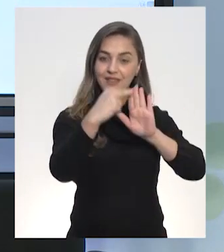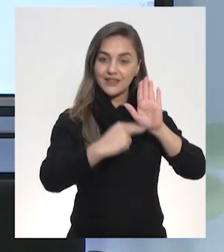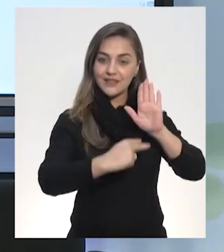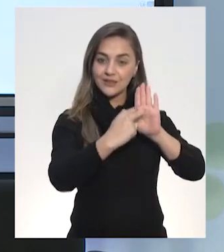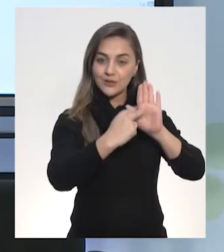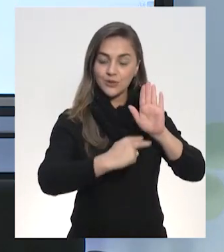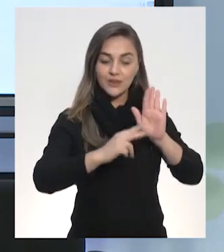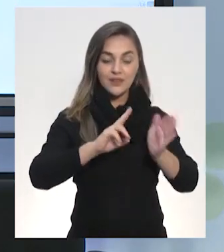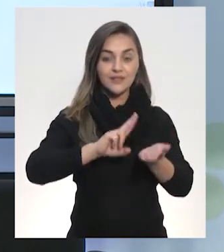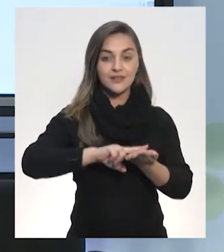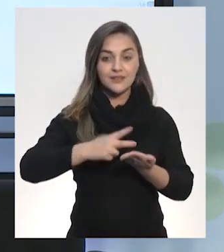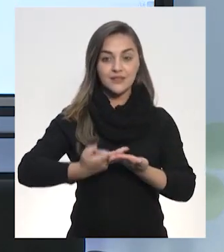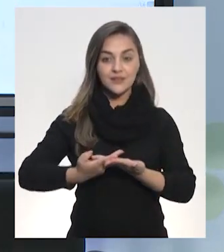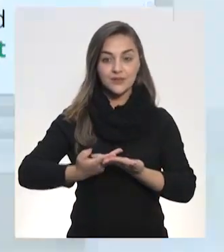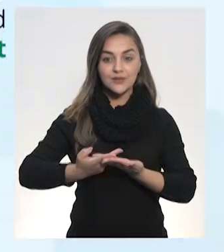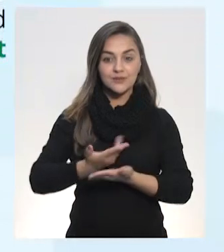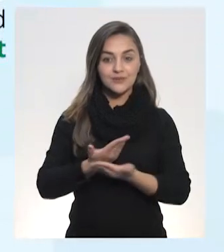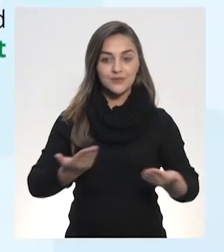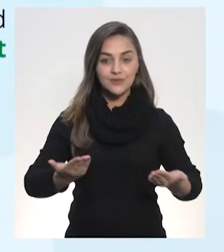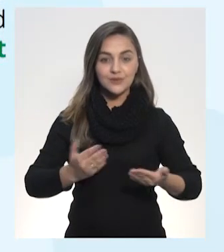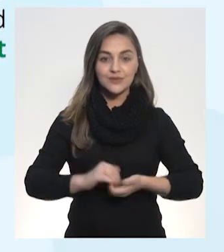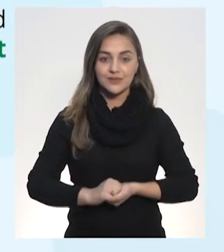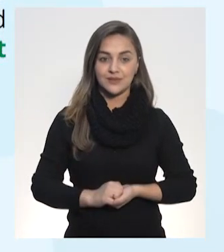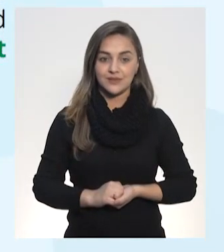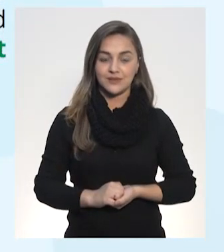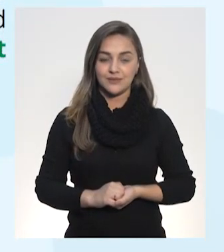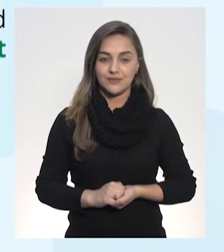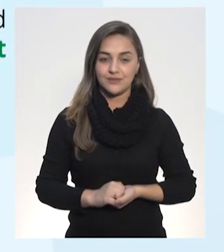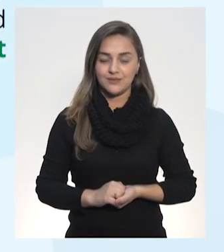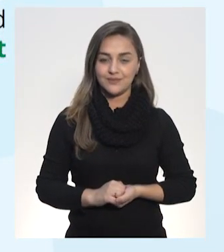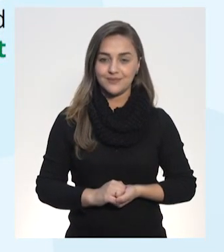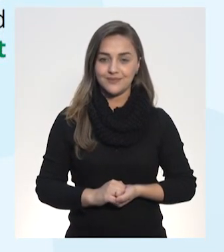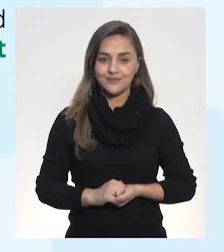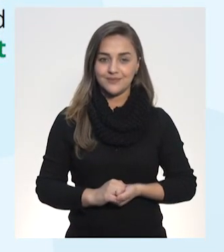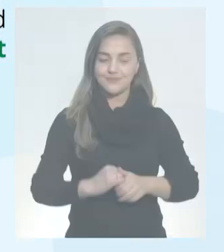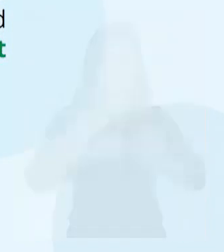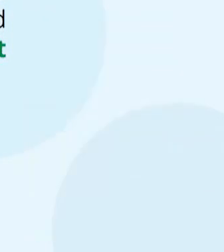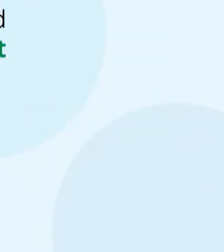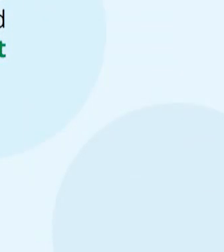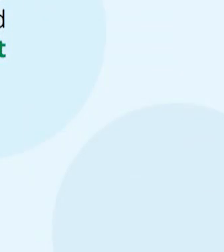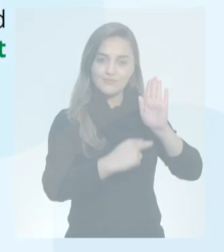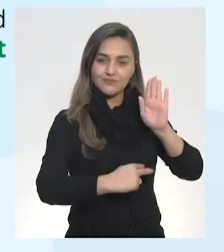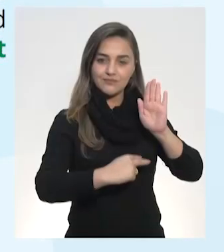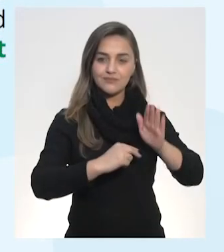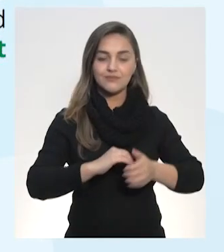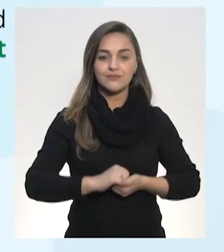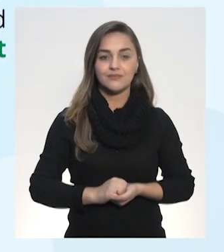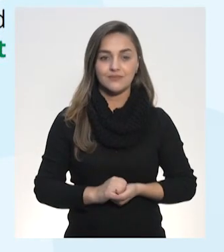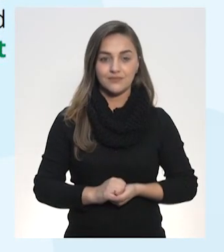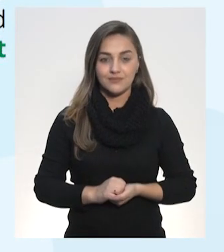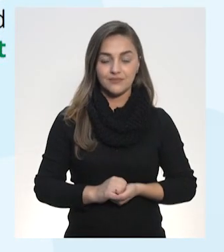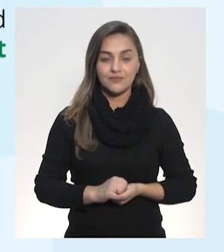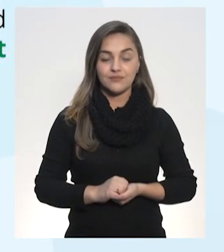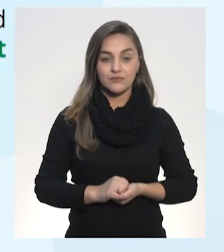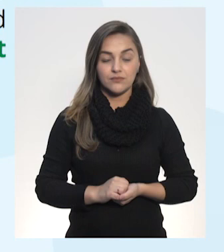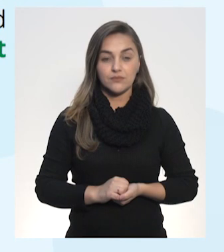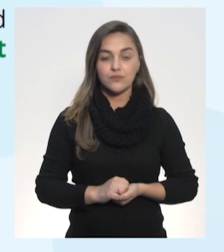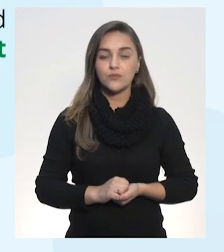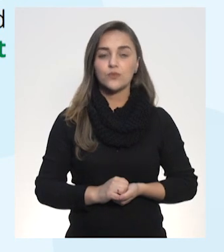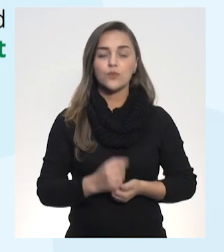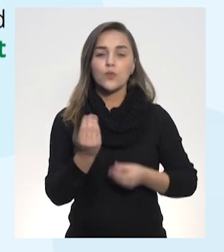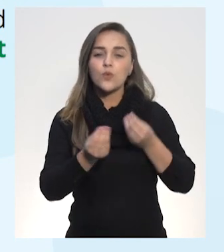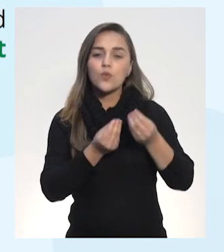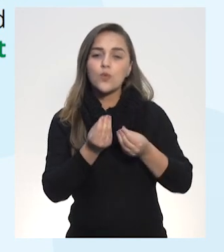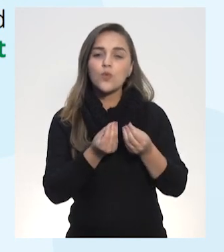para vocês. Vamos lá. As you studied in the last bimester, Como você estudou no bimestre passado, pode